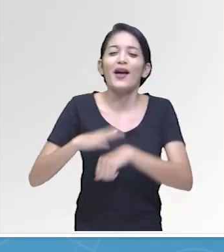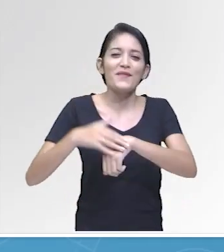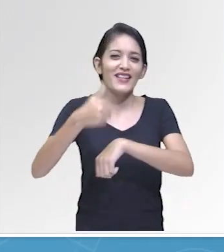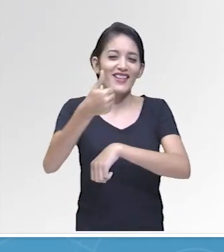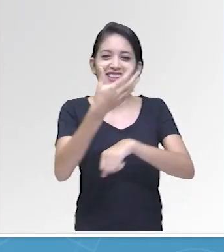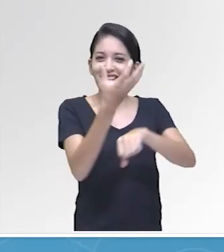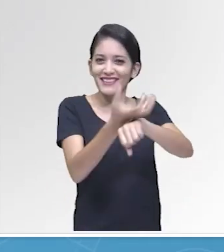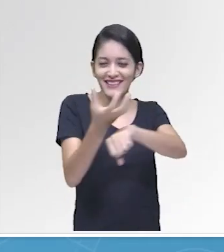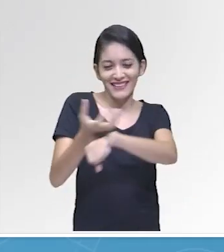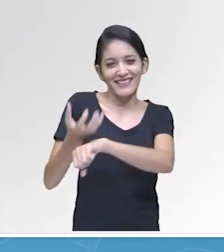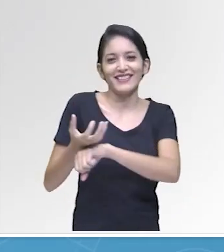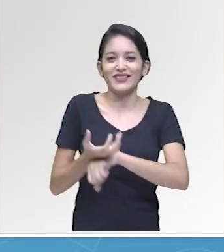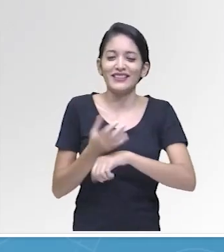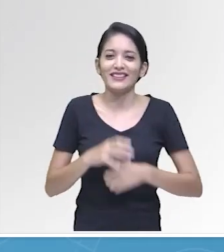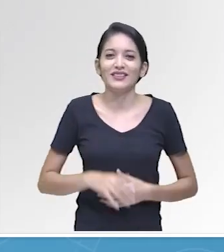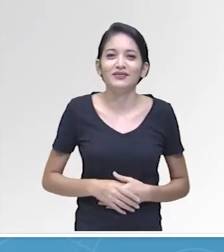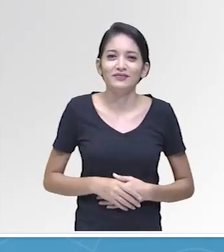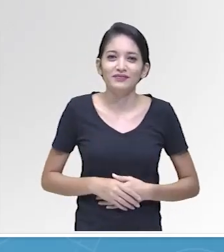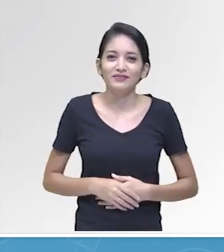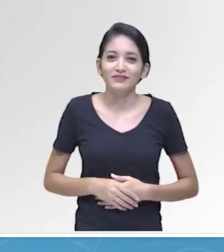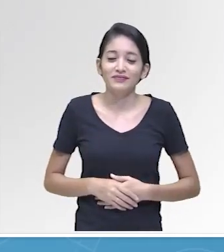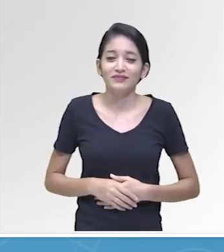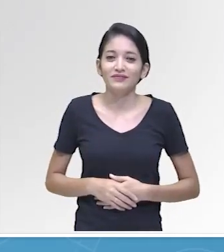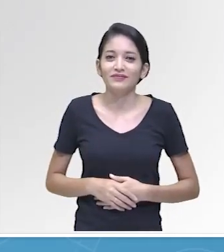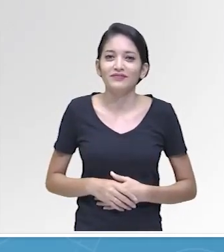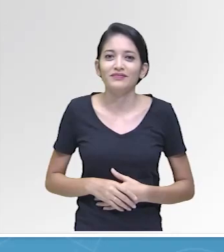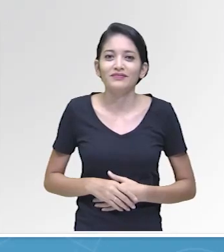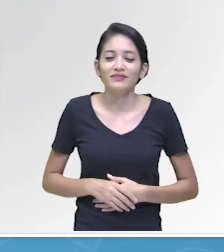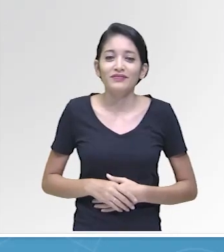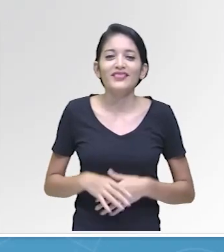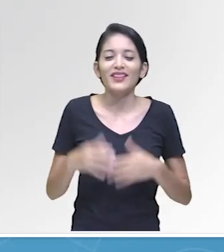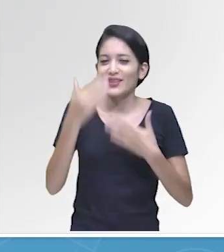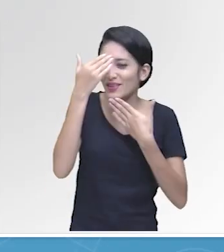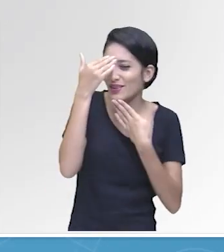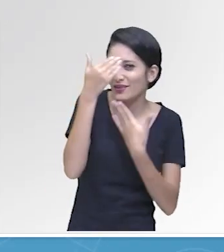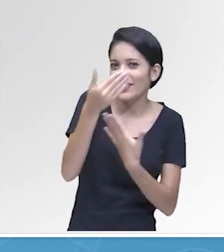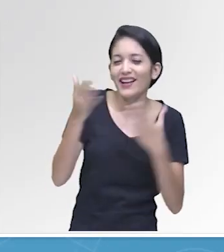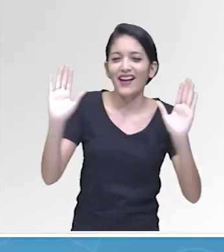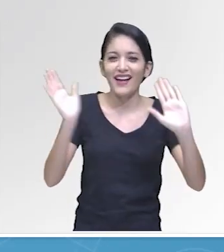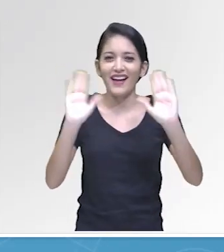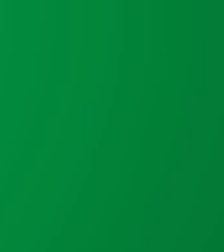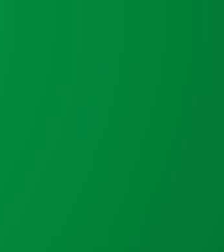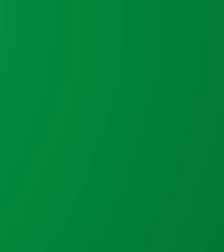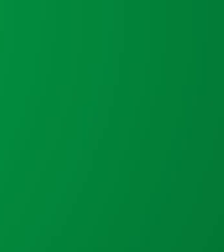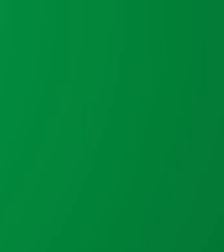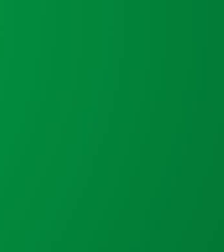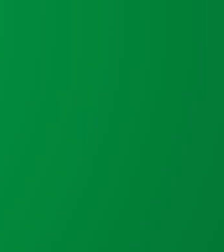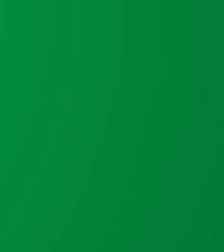disciplina da grade curricular. E não deixem falar o contrário. Muito obrigada e até a próxima!